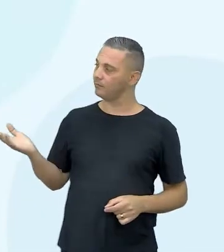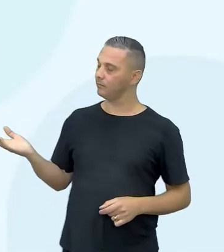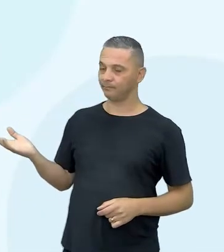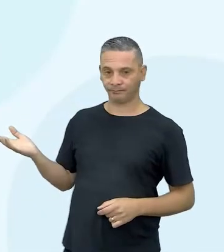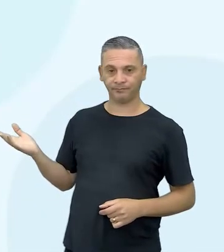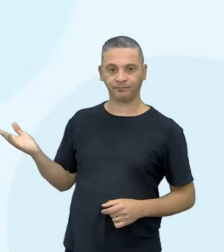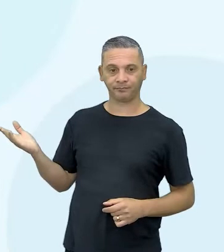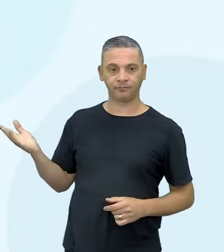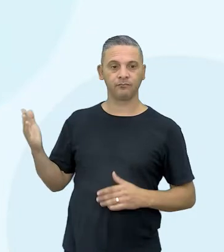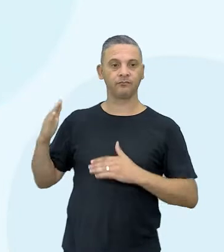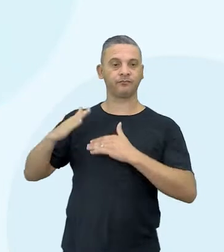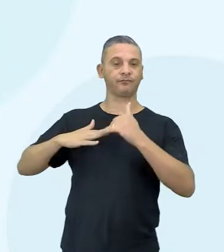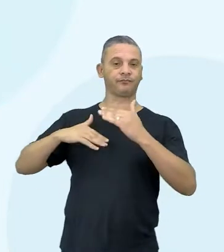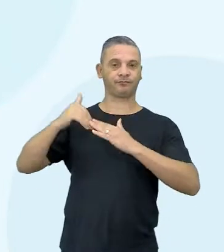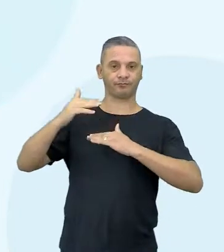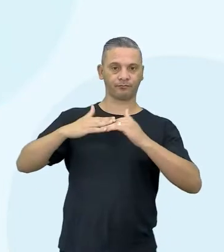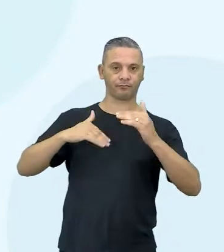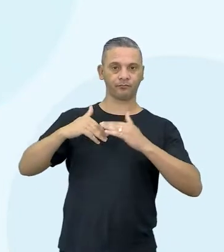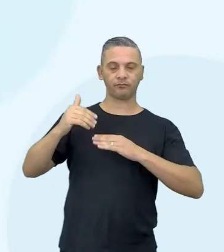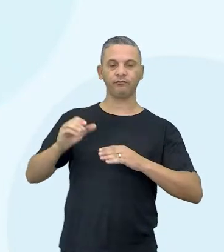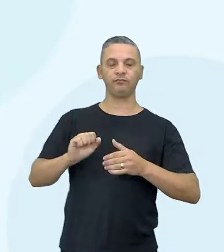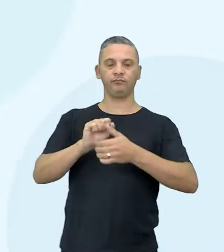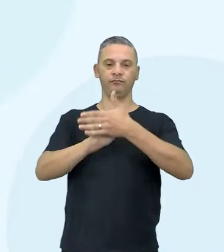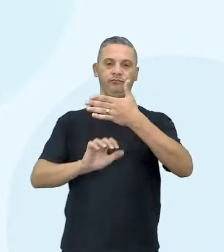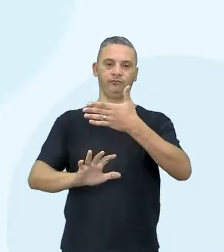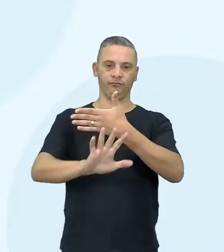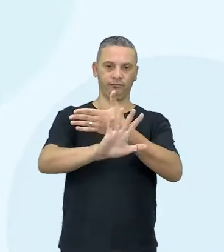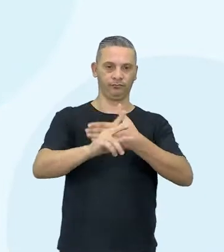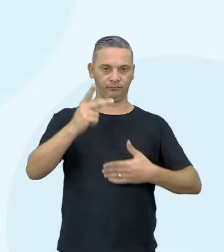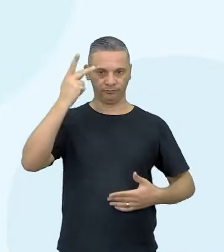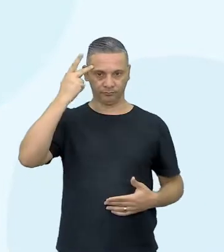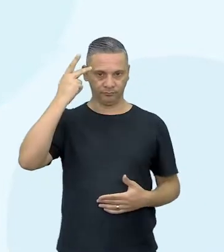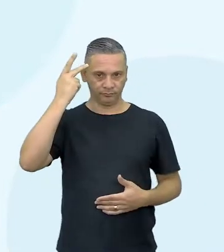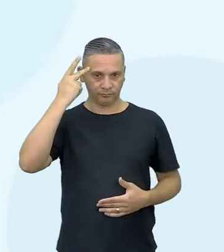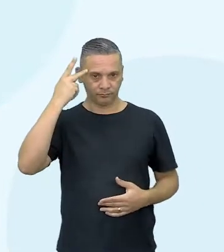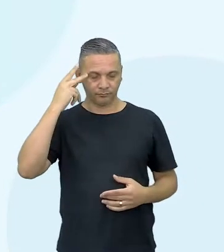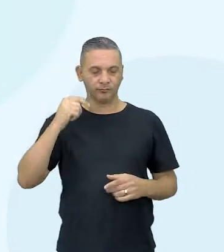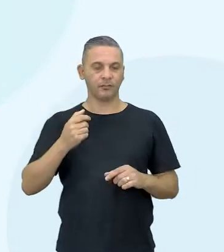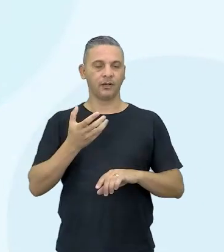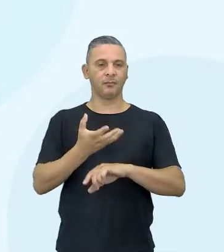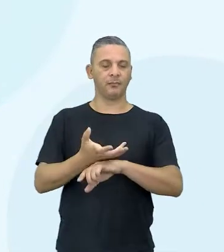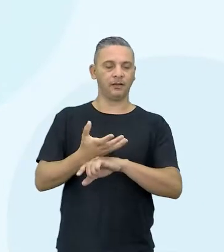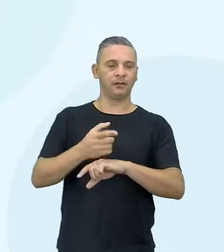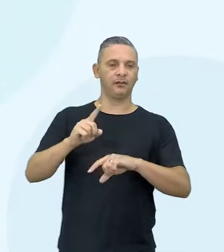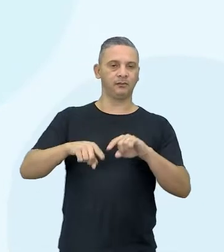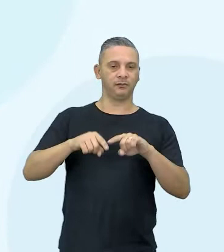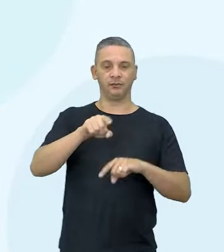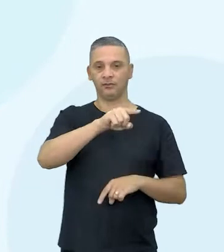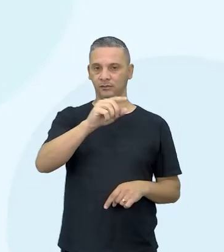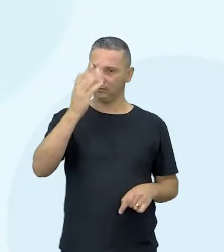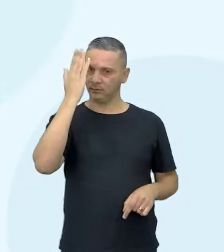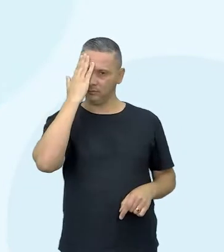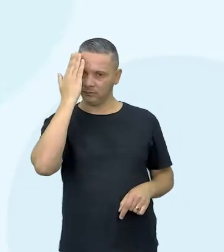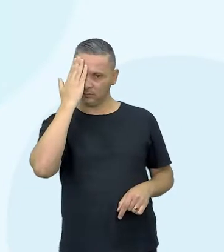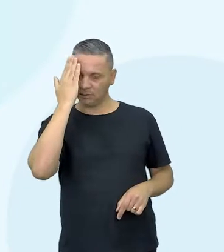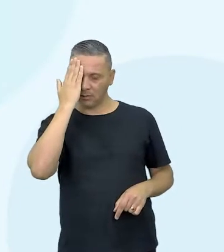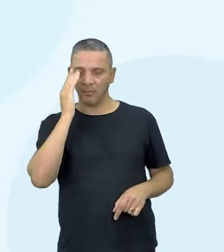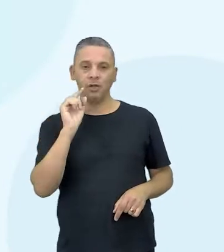as habilidades do currículo paulista, elas constam no material, então, para vocês saberem